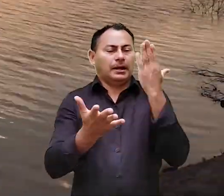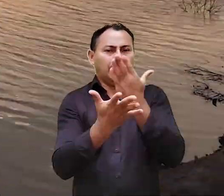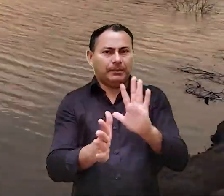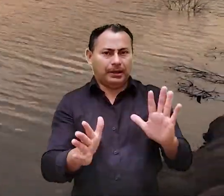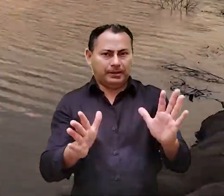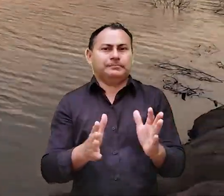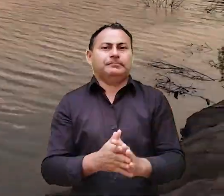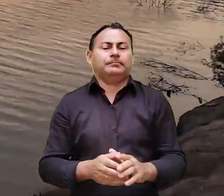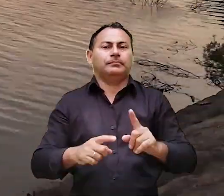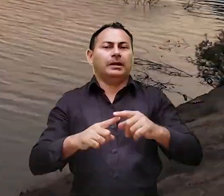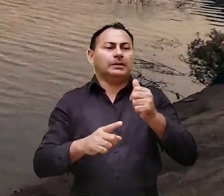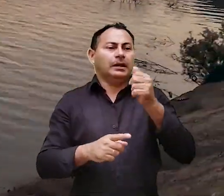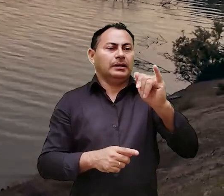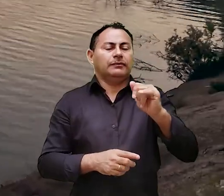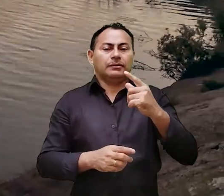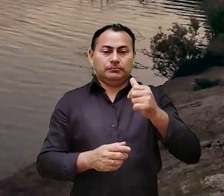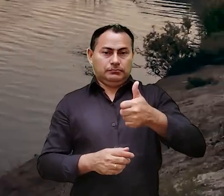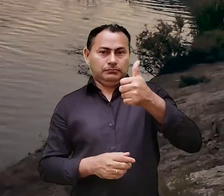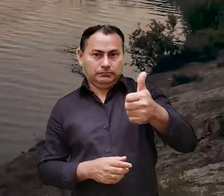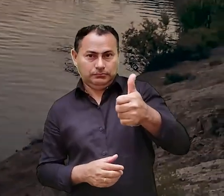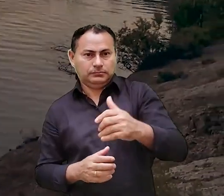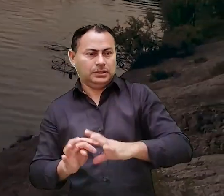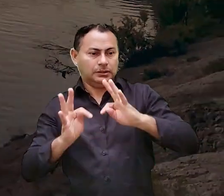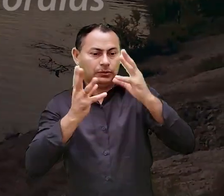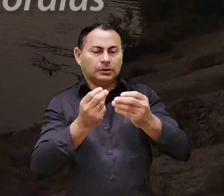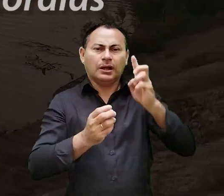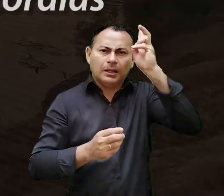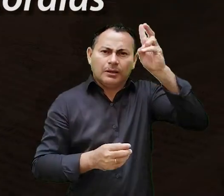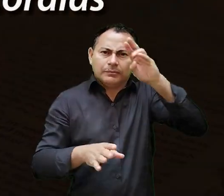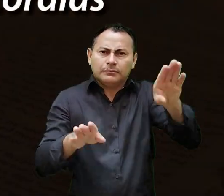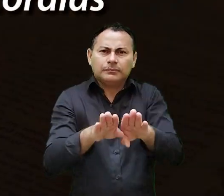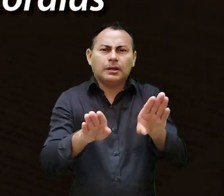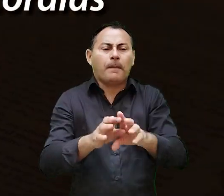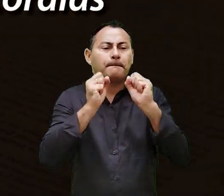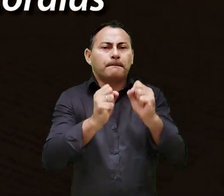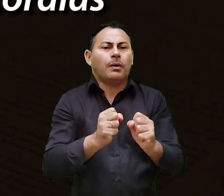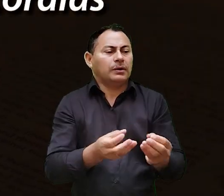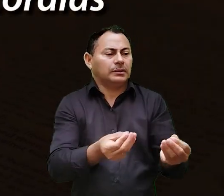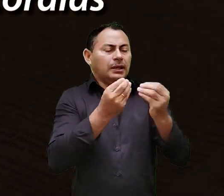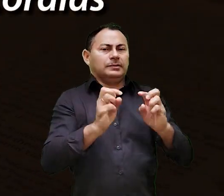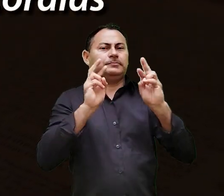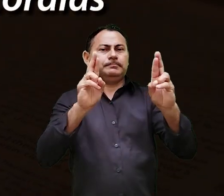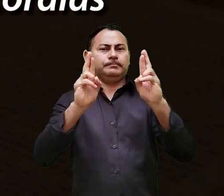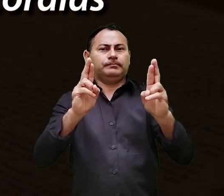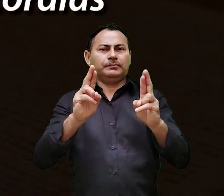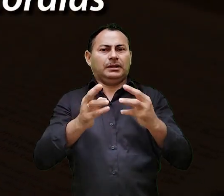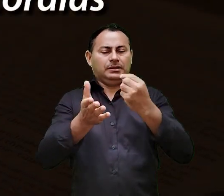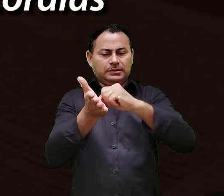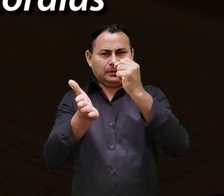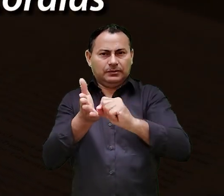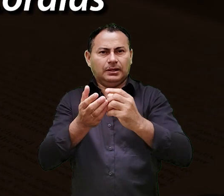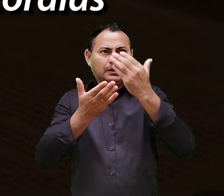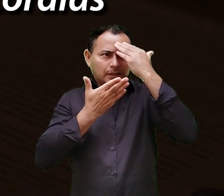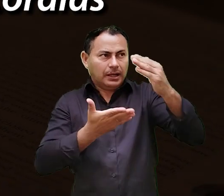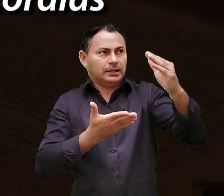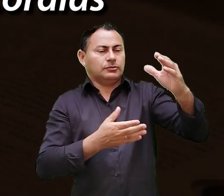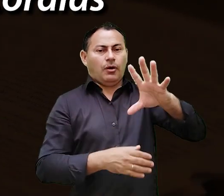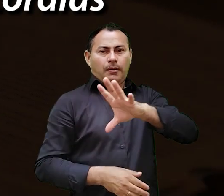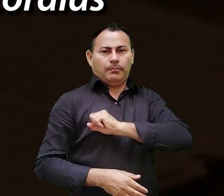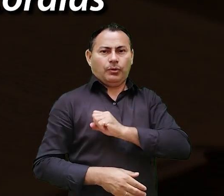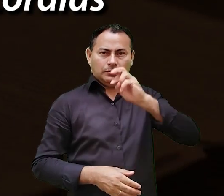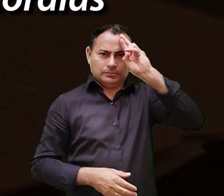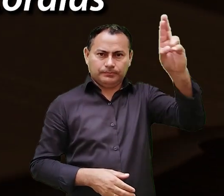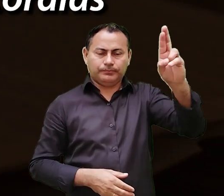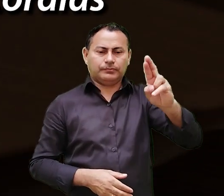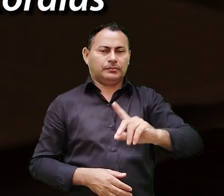mais terminar. Mas aí ele fica positivo. Todavia lembro-me também do que pode me dar esperança, ele escreve. Graças ao